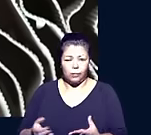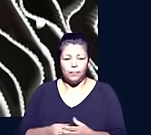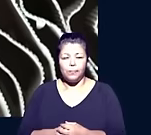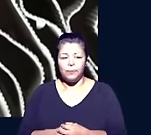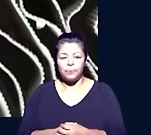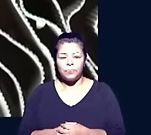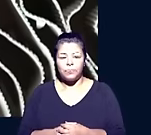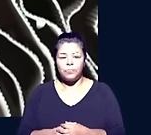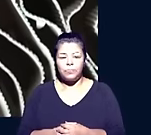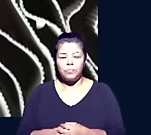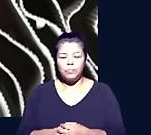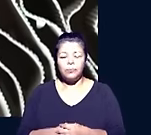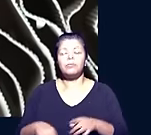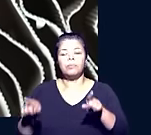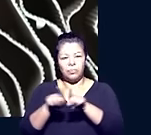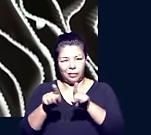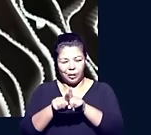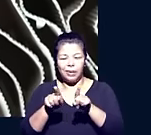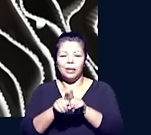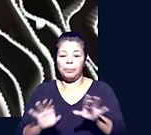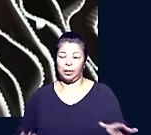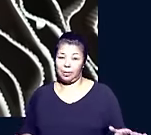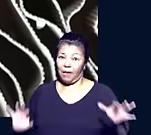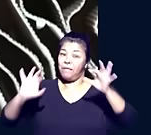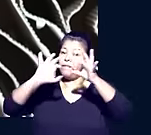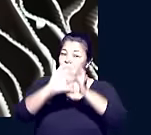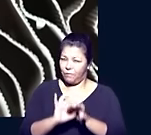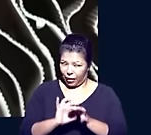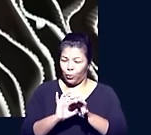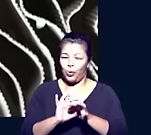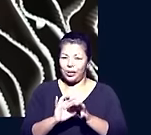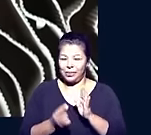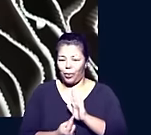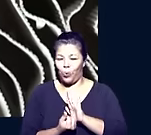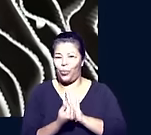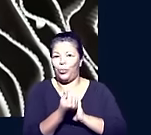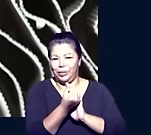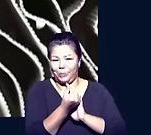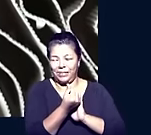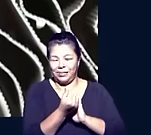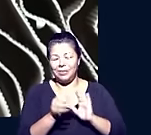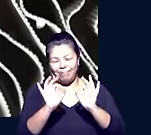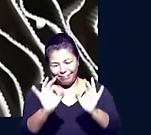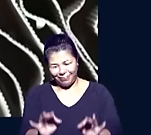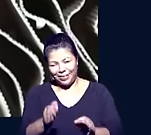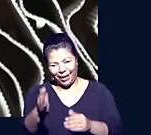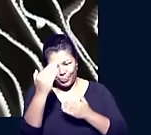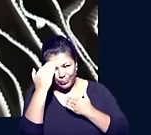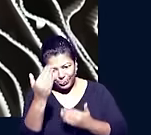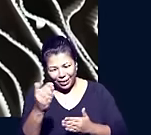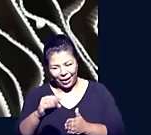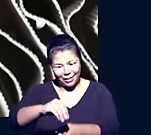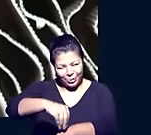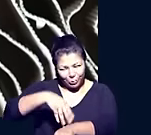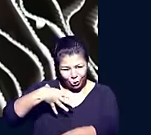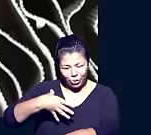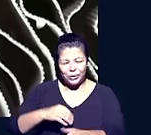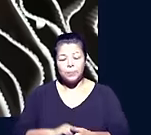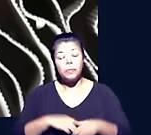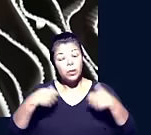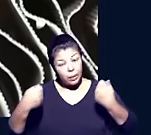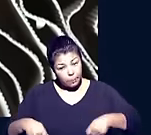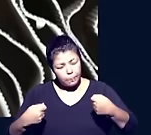falo a vinculação orçamentária isso André Muito obrigado fugiu o tema a gente vai ter que discutir essa política